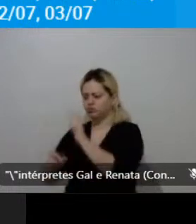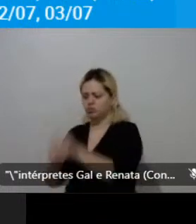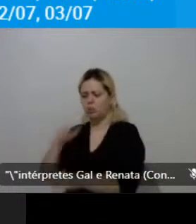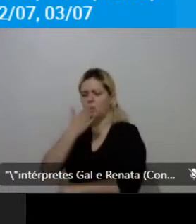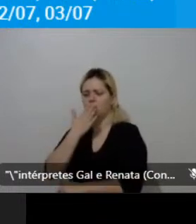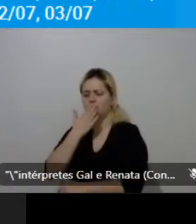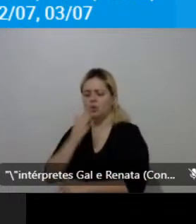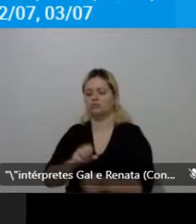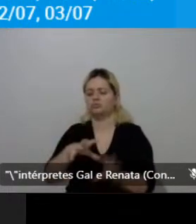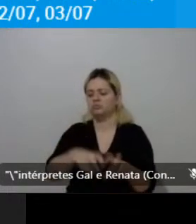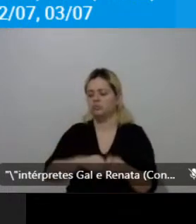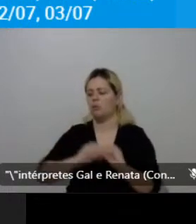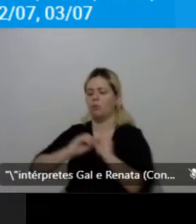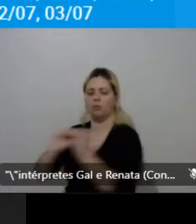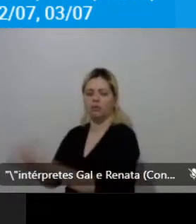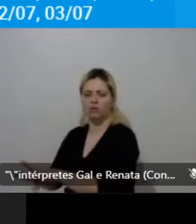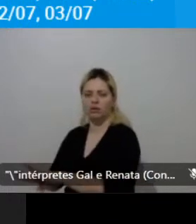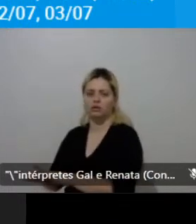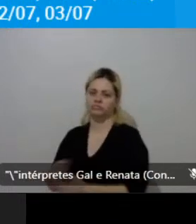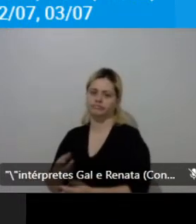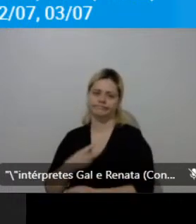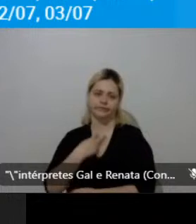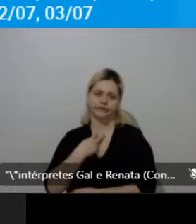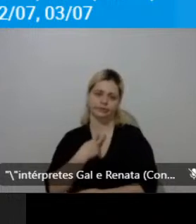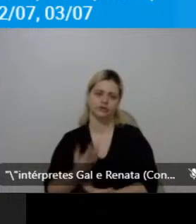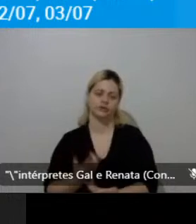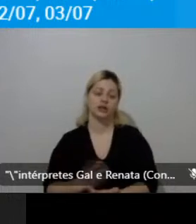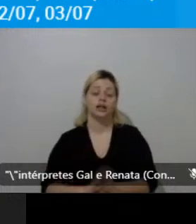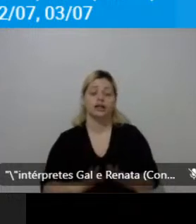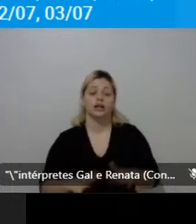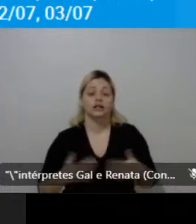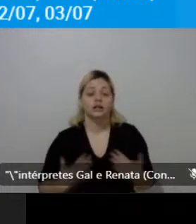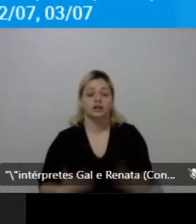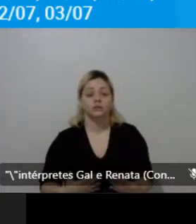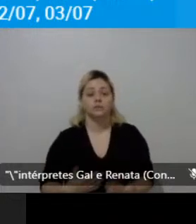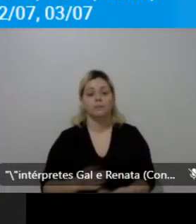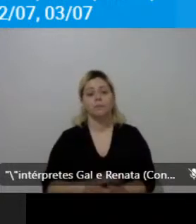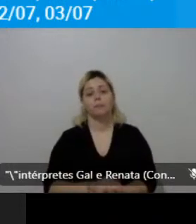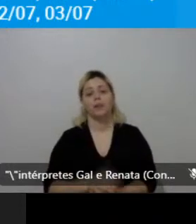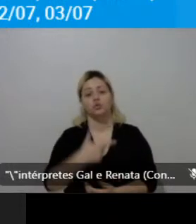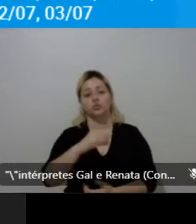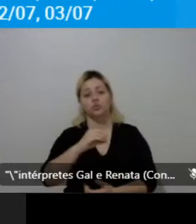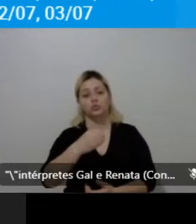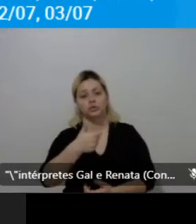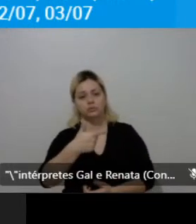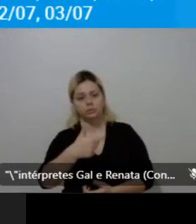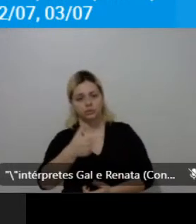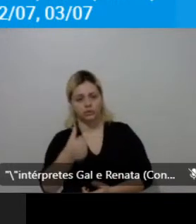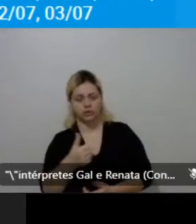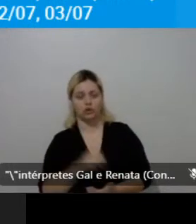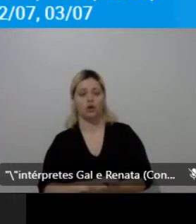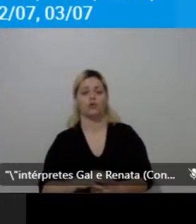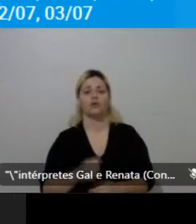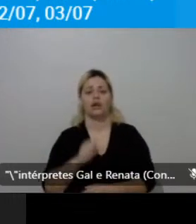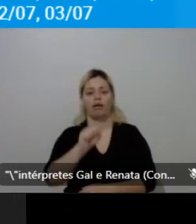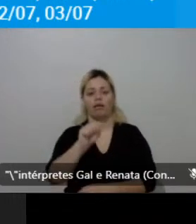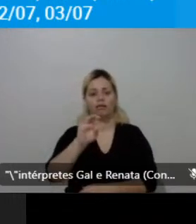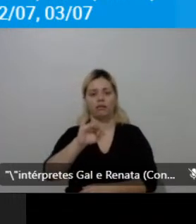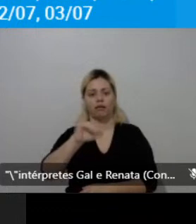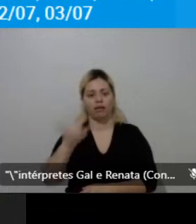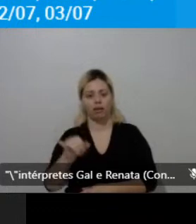2019, vejam só, apenas em 2019 a gente tem a constitucionalidade do decreto reconhece territórios